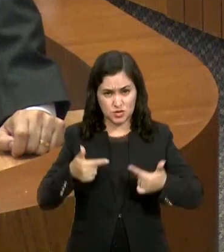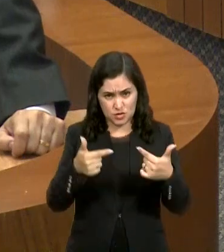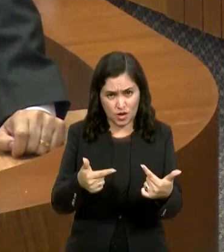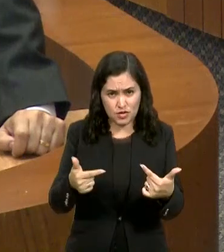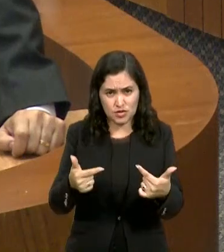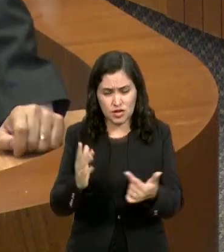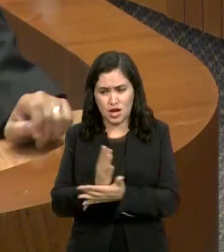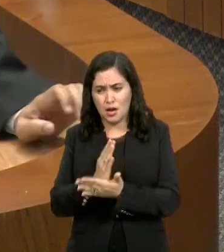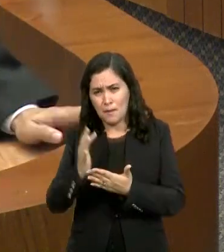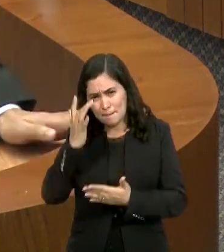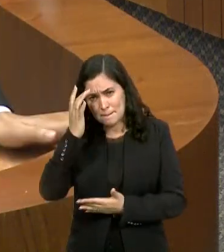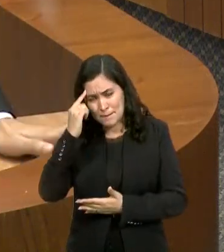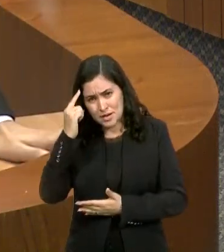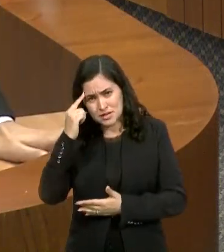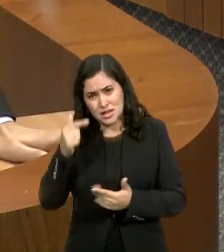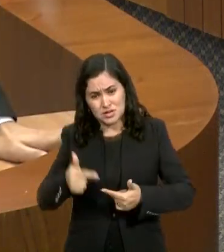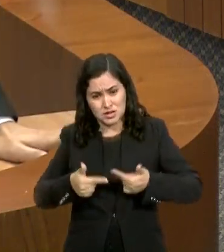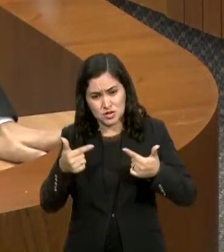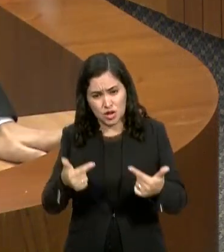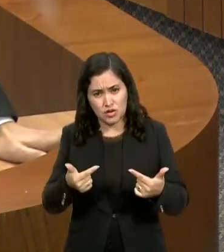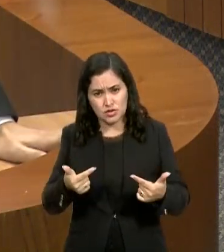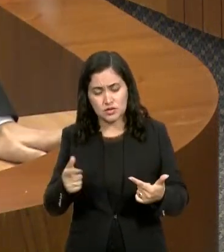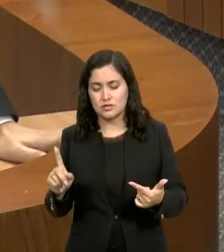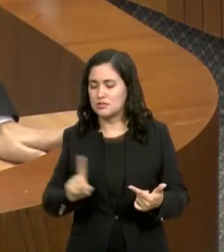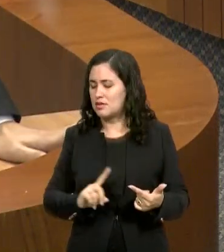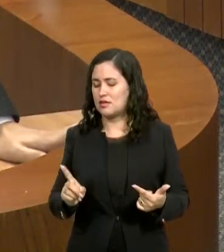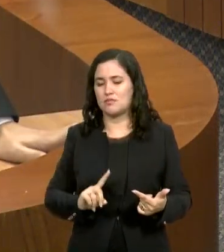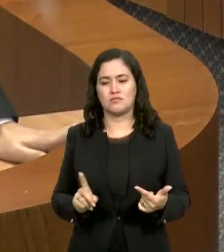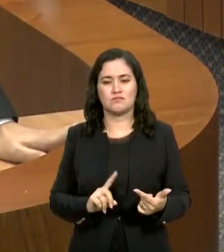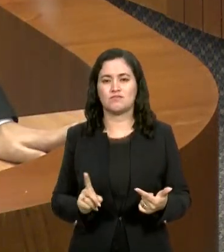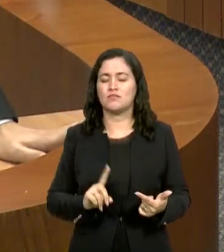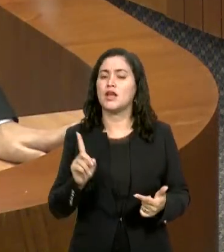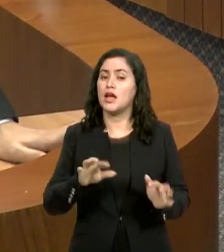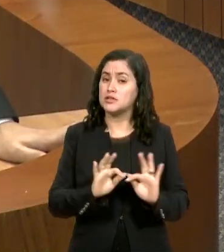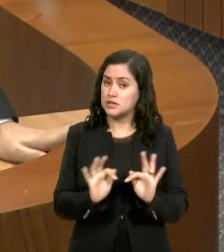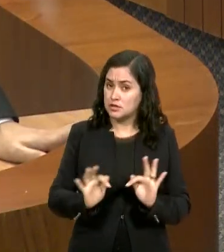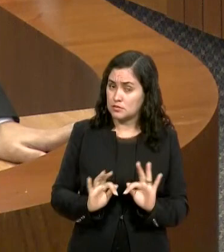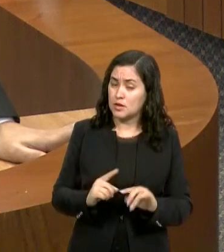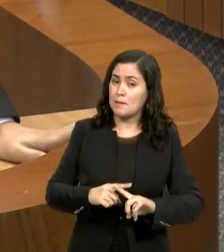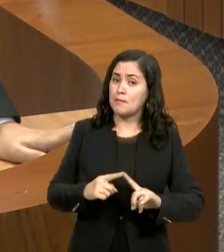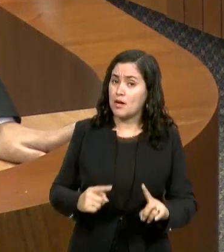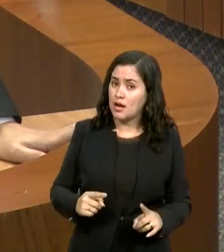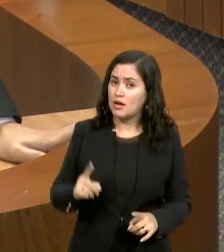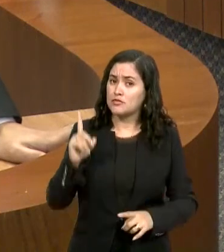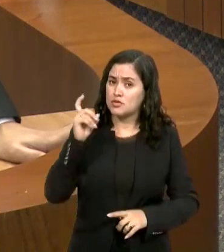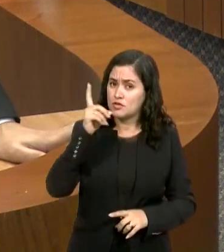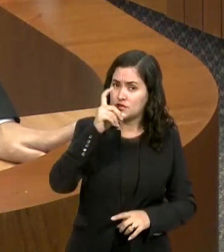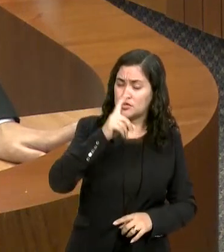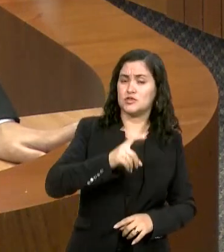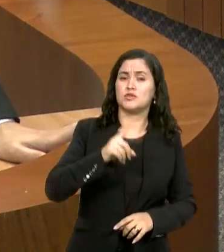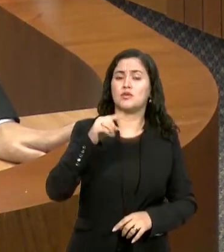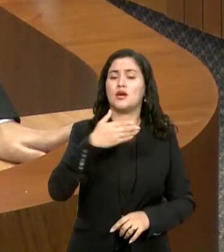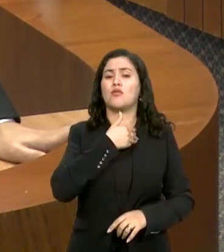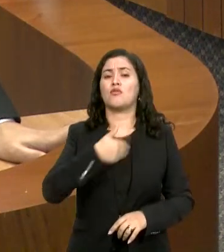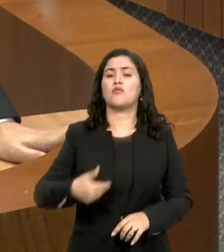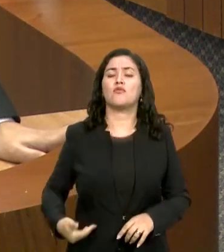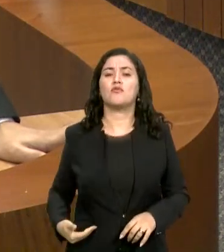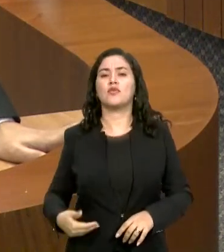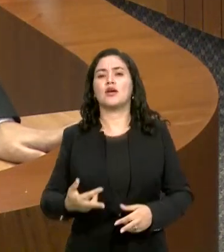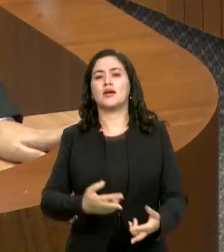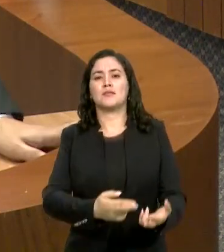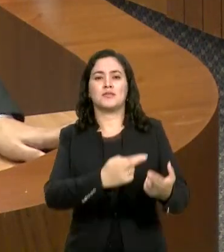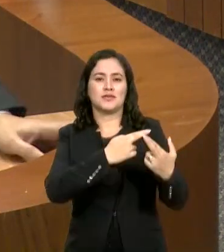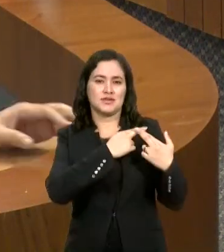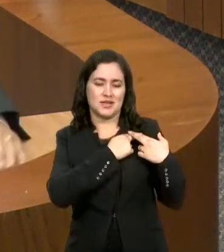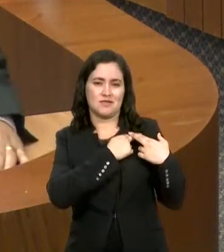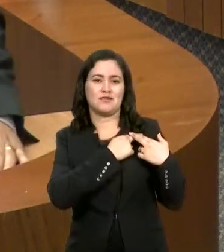outros, mas resultado de algo muito simples, porém trabalhoso de fazer. Governar de maneira responsável. Não